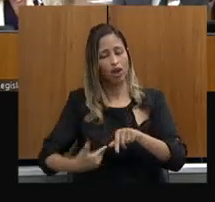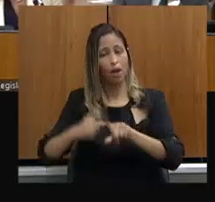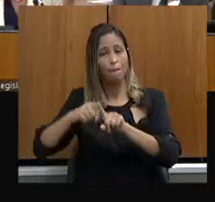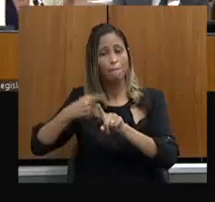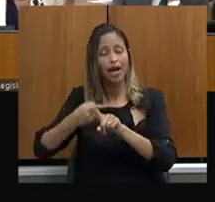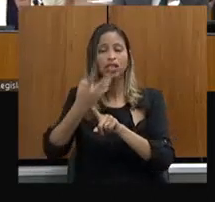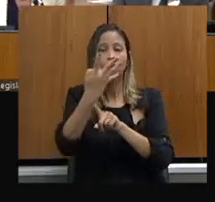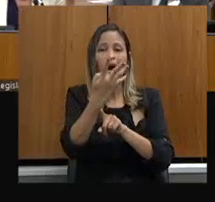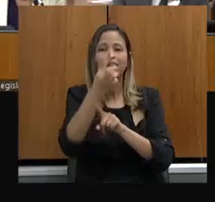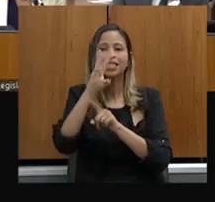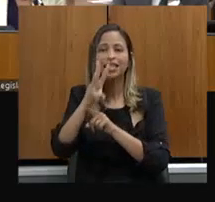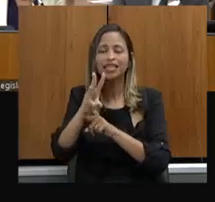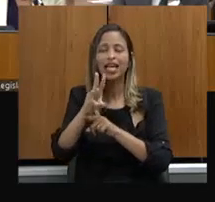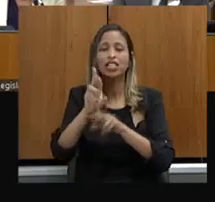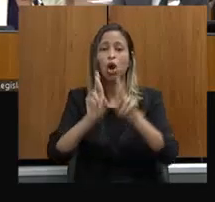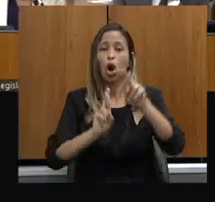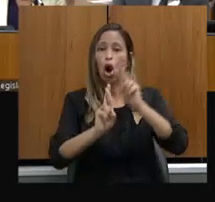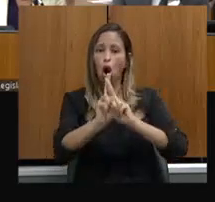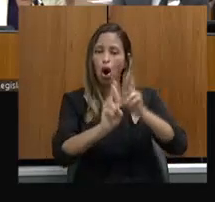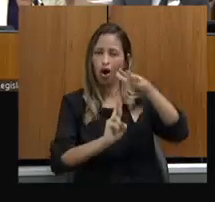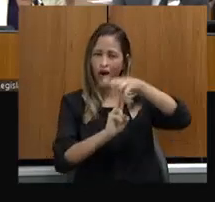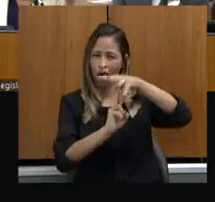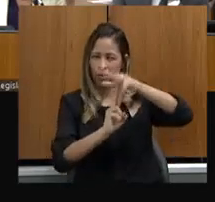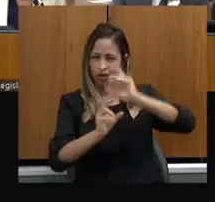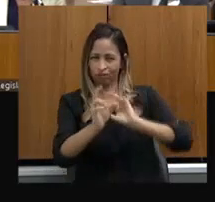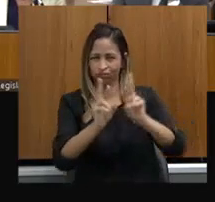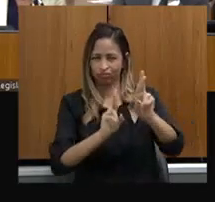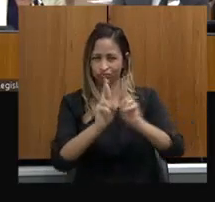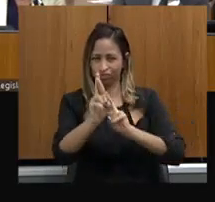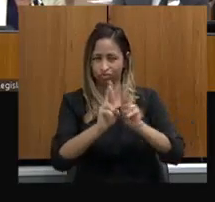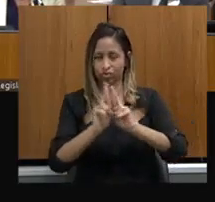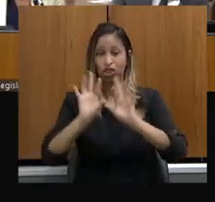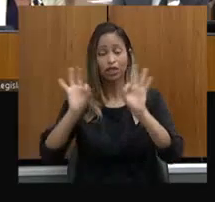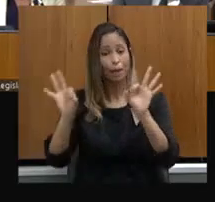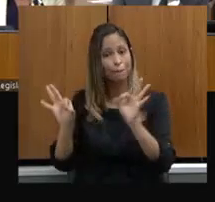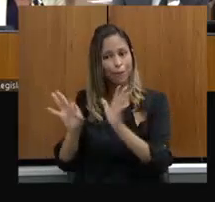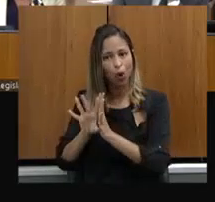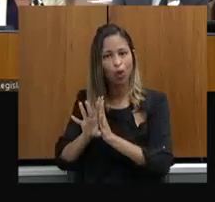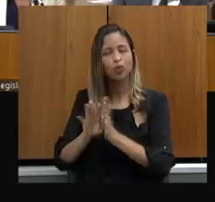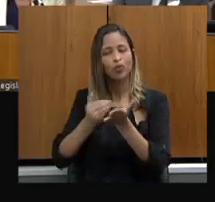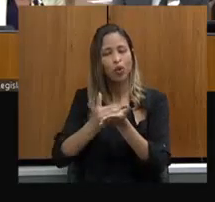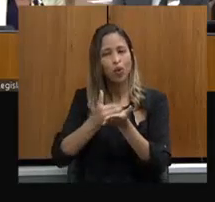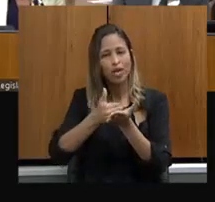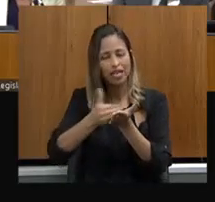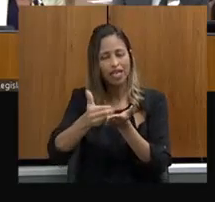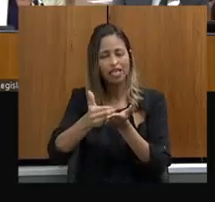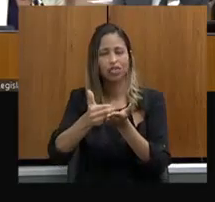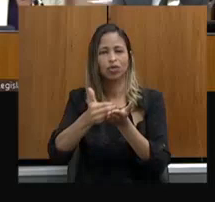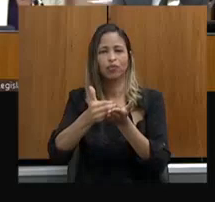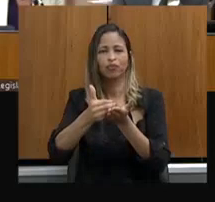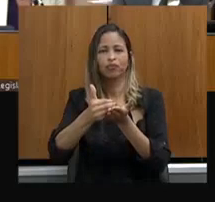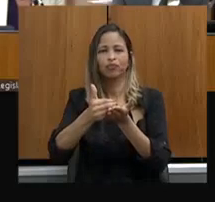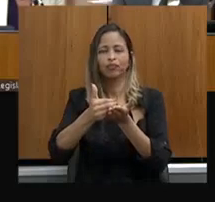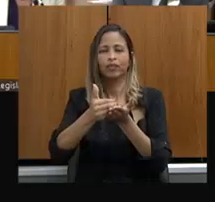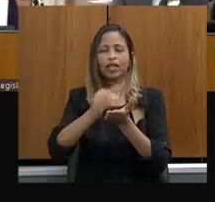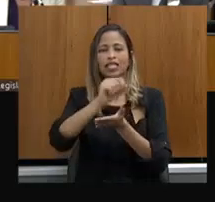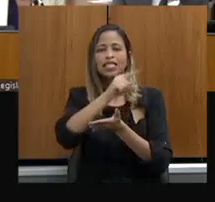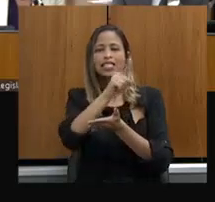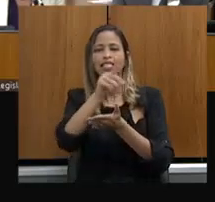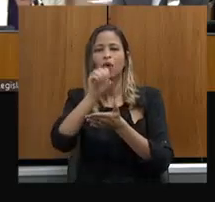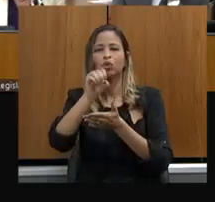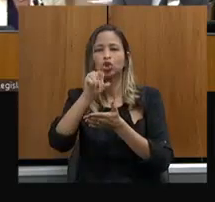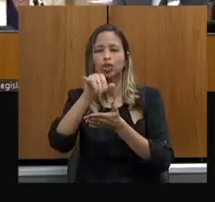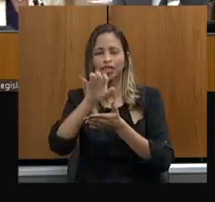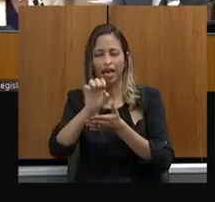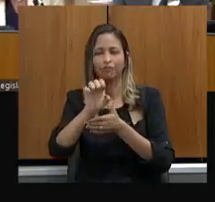mais de 40 trechos rodoviários com obras em andamento ou concluídos incluindo o início da pavimentação do texto São José da Varginha